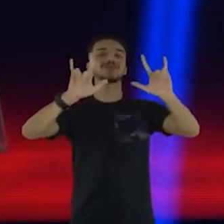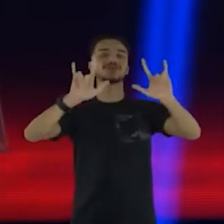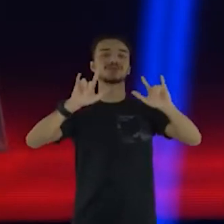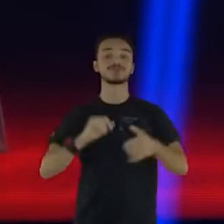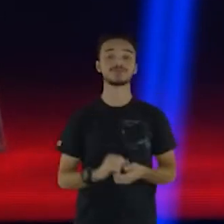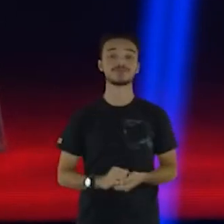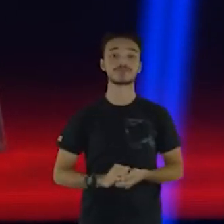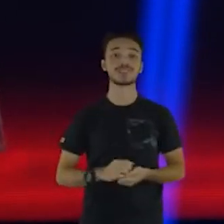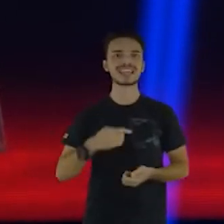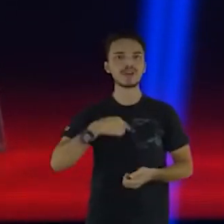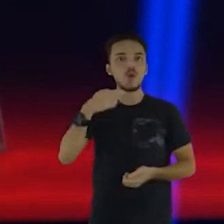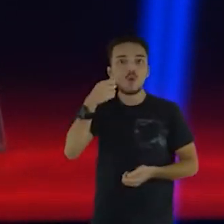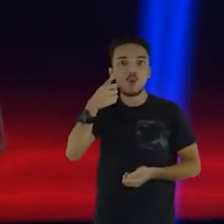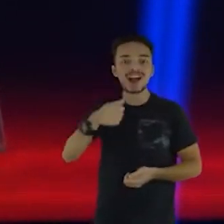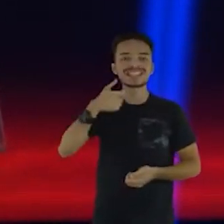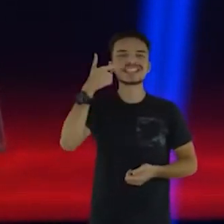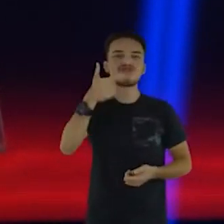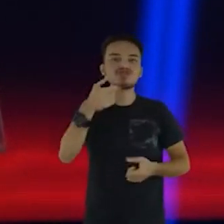pai.